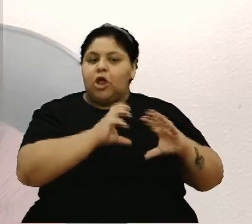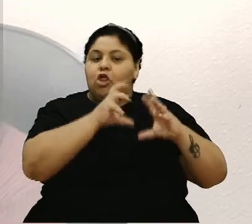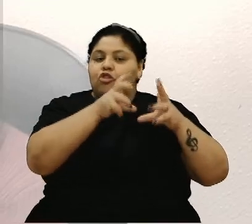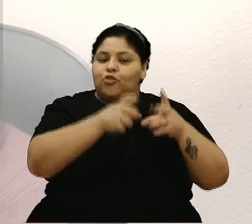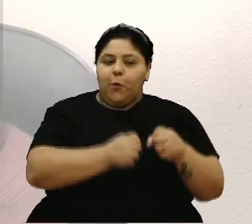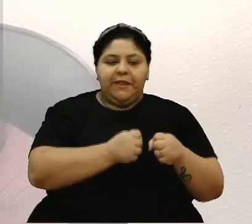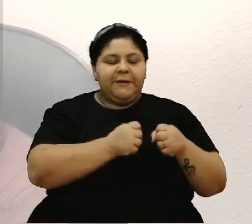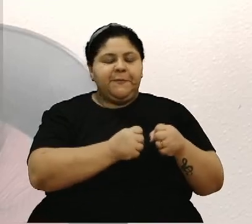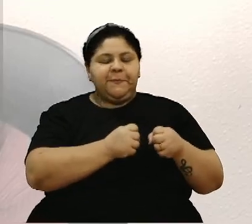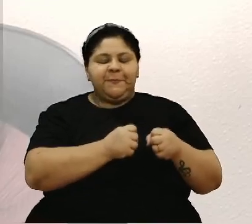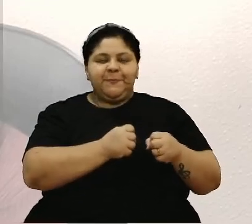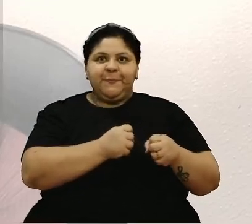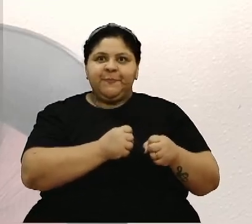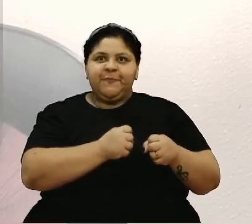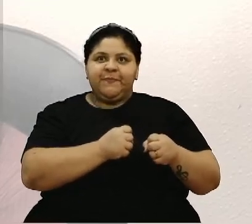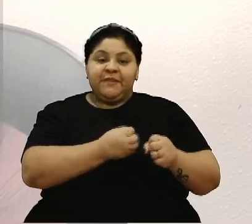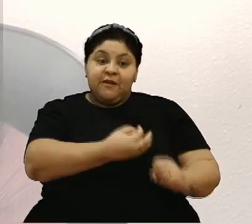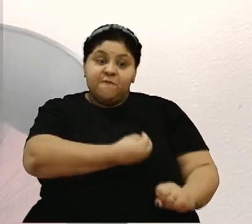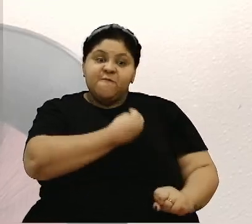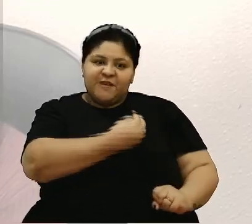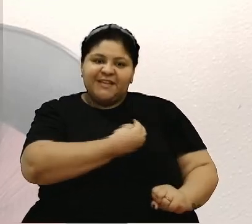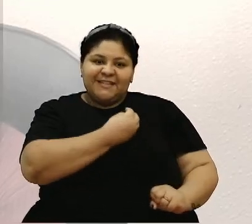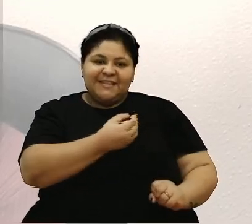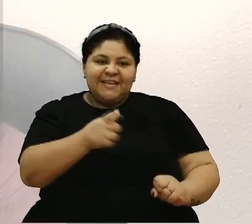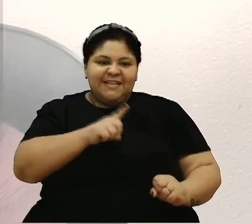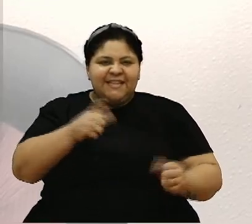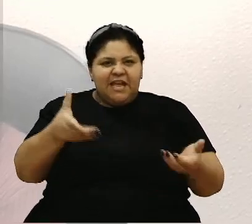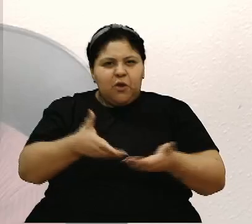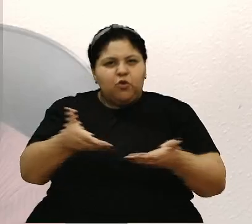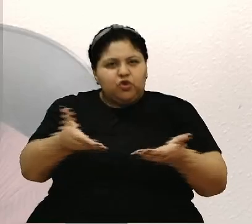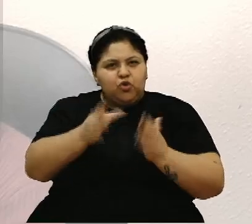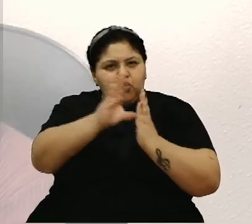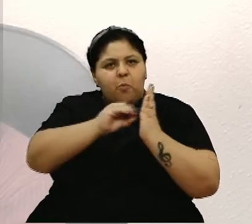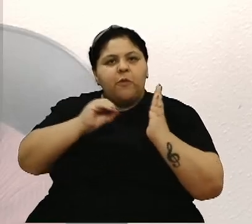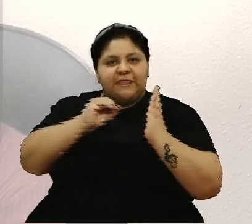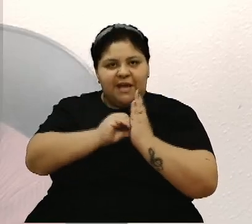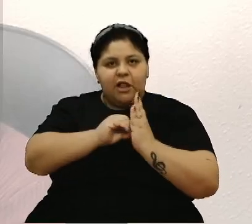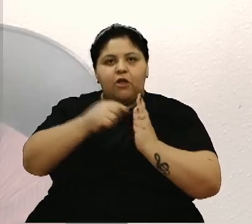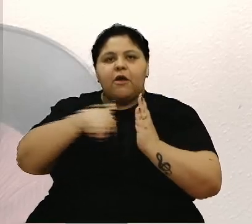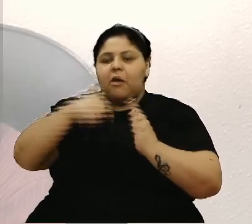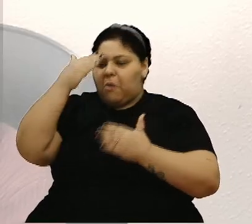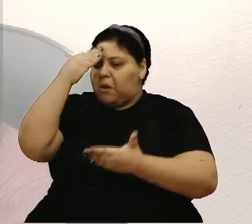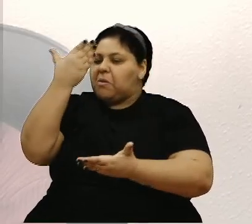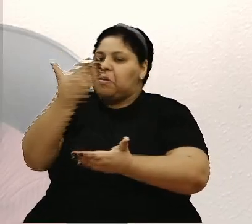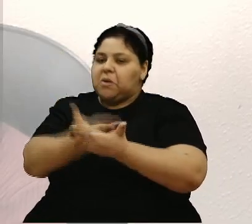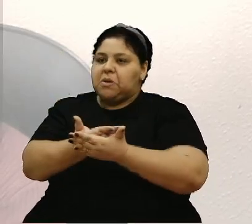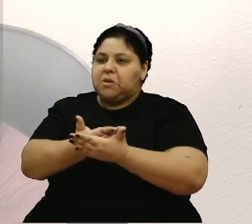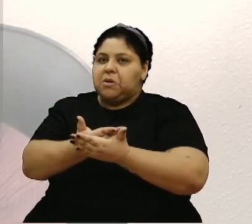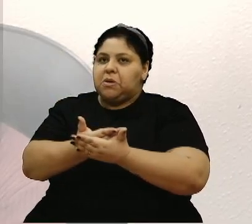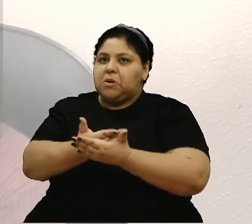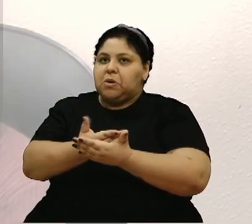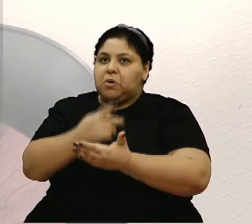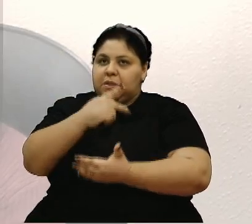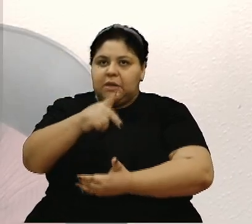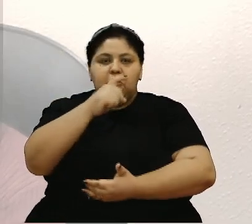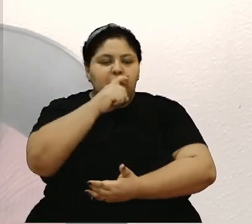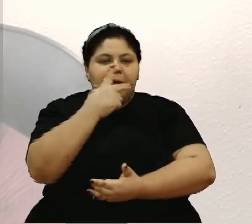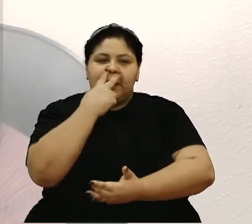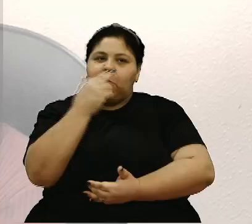sabe, essa vida que tu tem hoje, que tu é um exemplo, tenho certeza absoluta que ele era uma pessoa de bem como tu